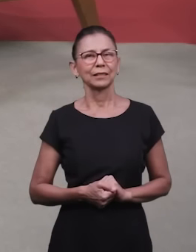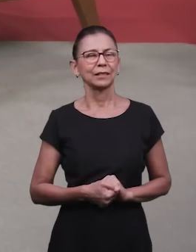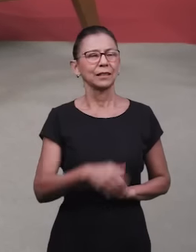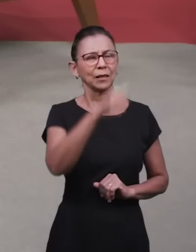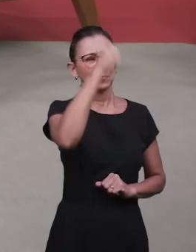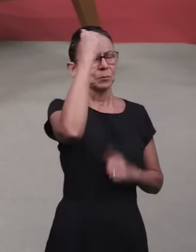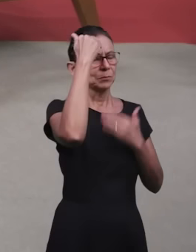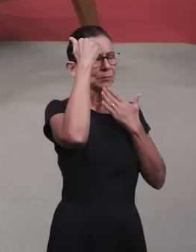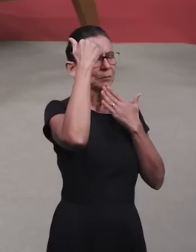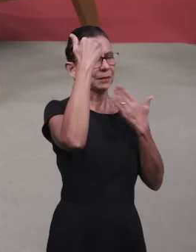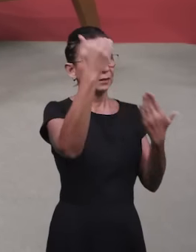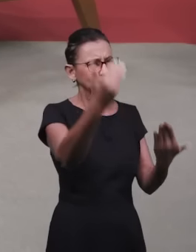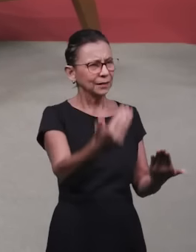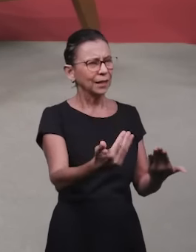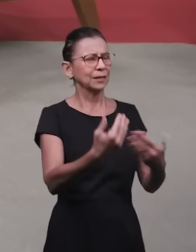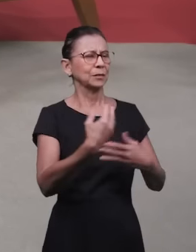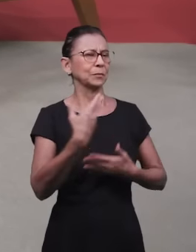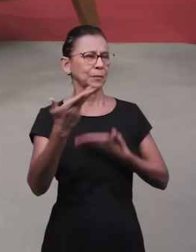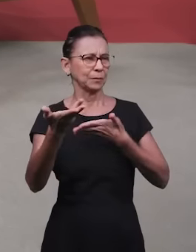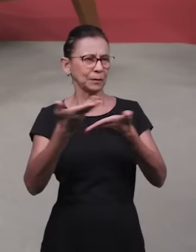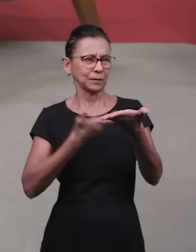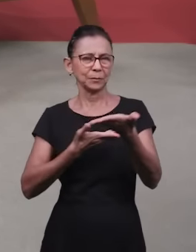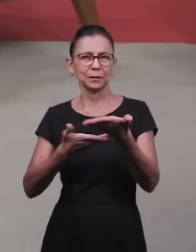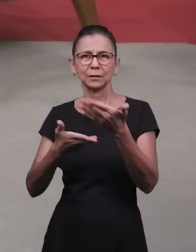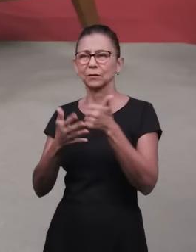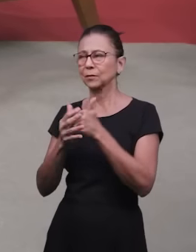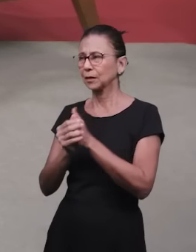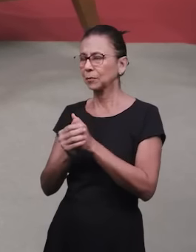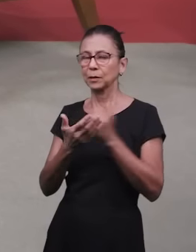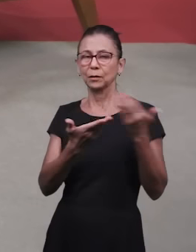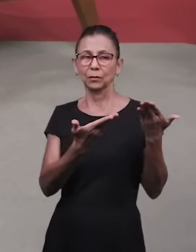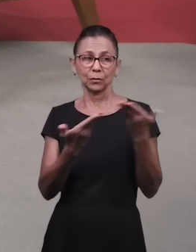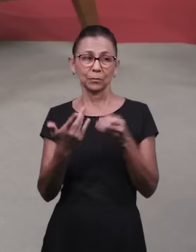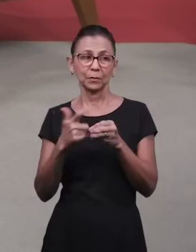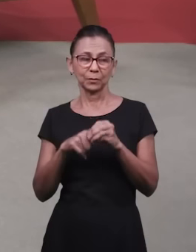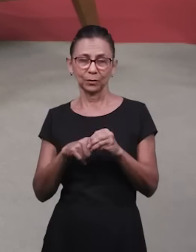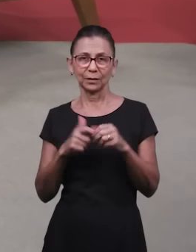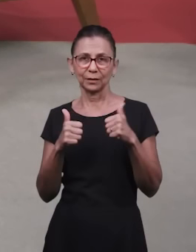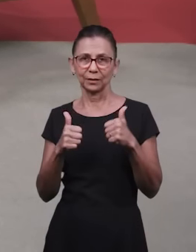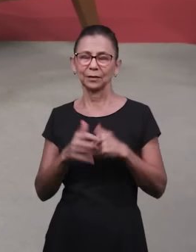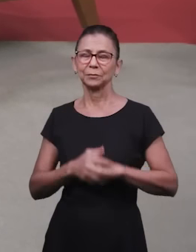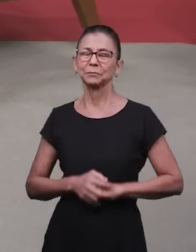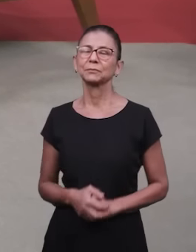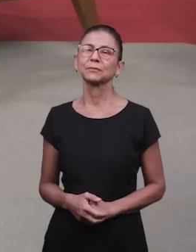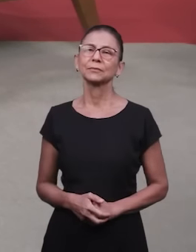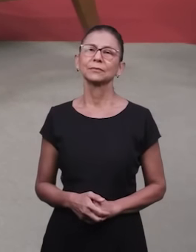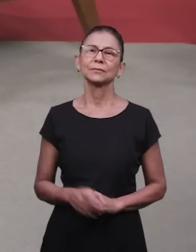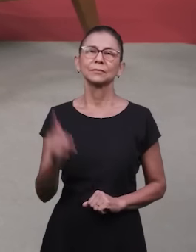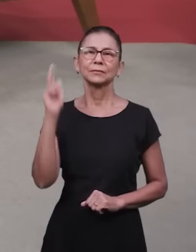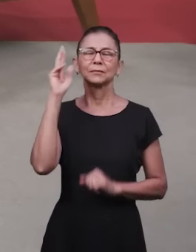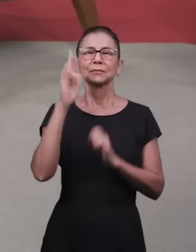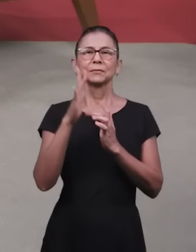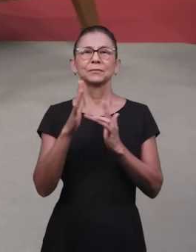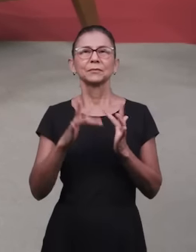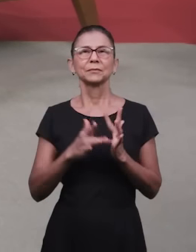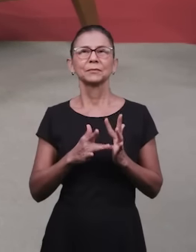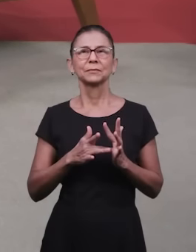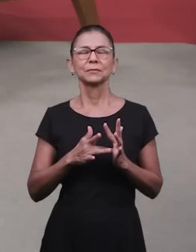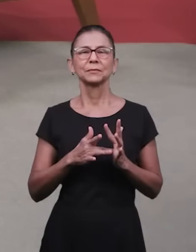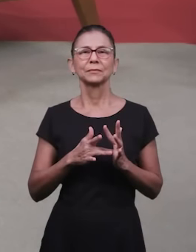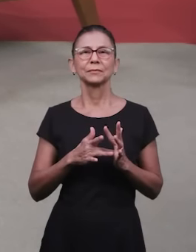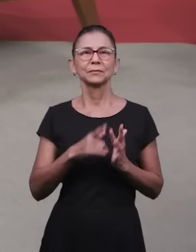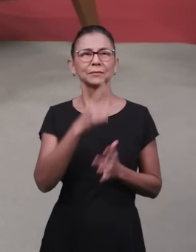Amadeu, muito obrigado pelo seu tempo, pela sua participação. Amém. E fica o convite para estar conosco mais vezes aqui. Amém. Paz, Senhor. A paz,